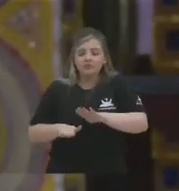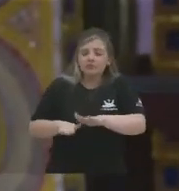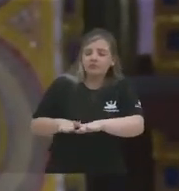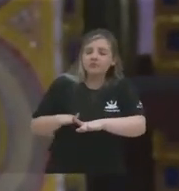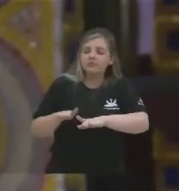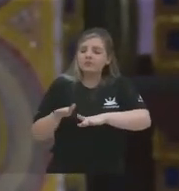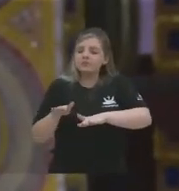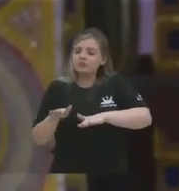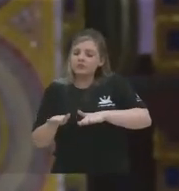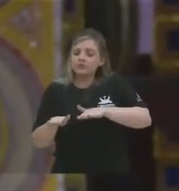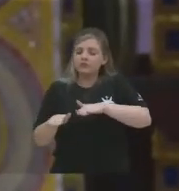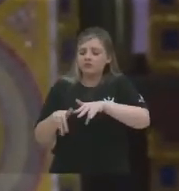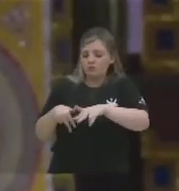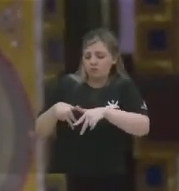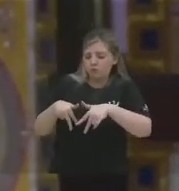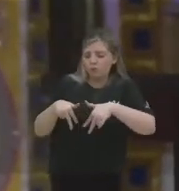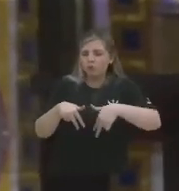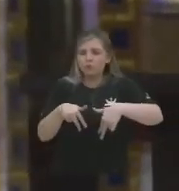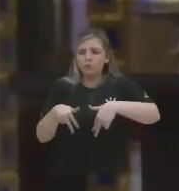no meu caminho,